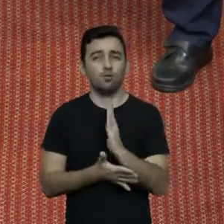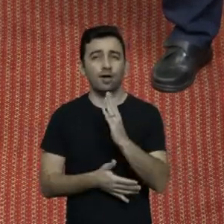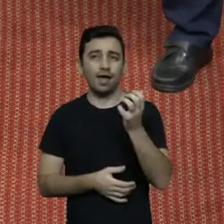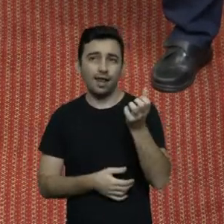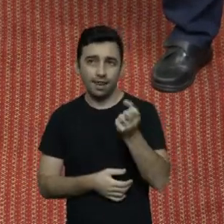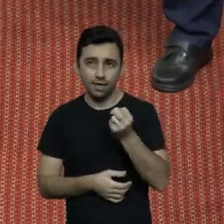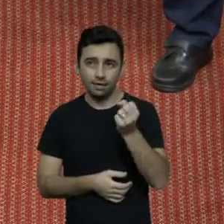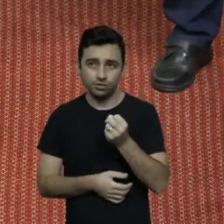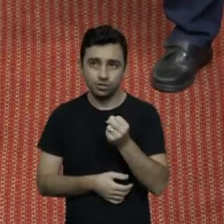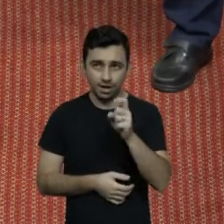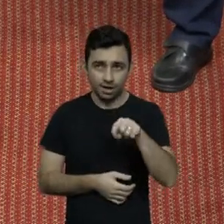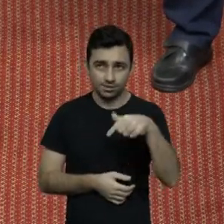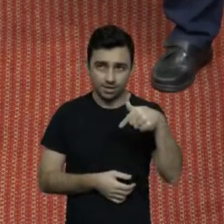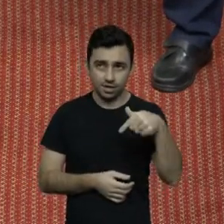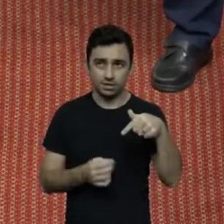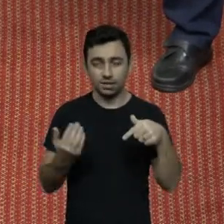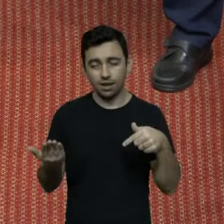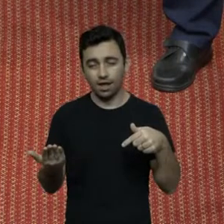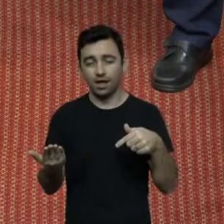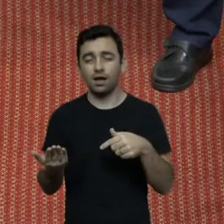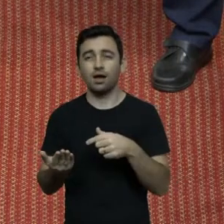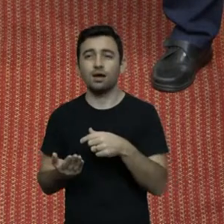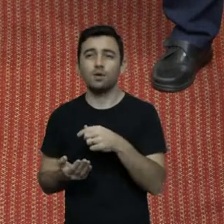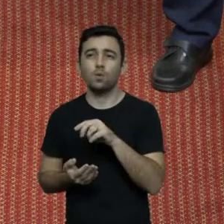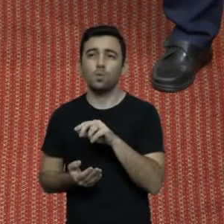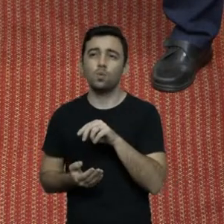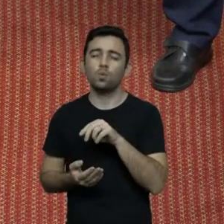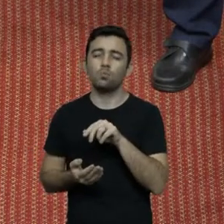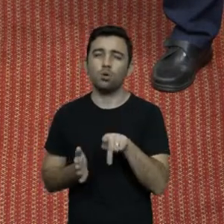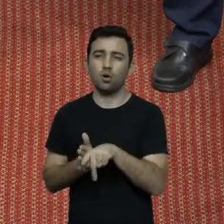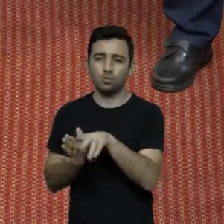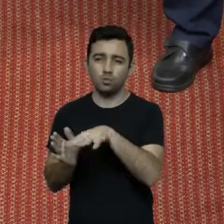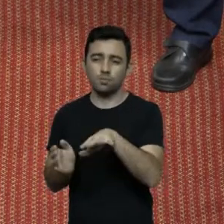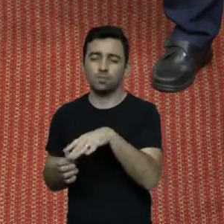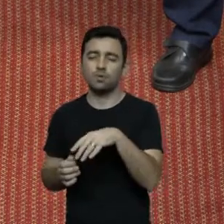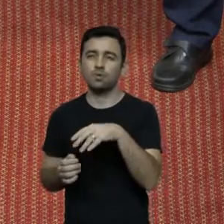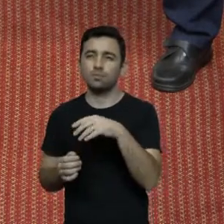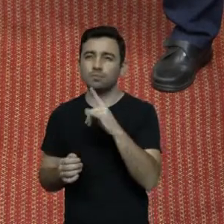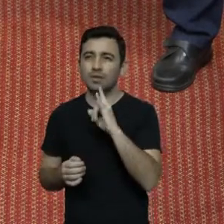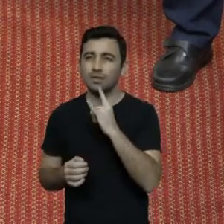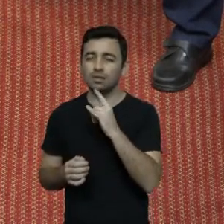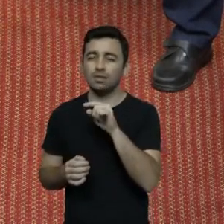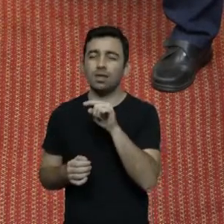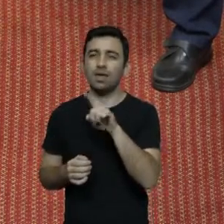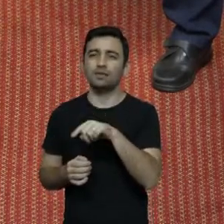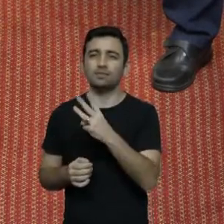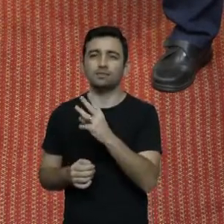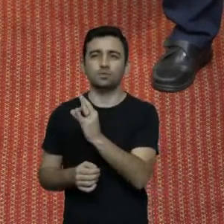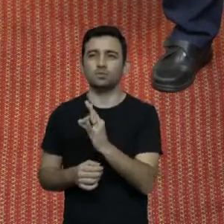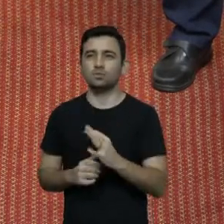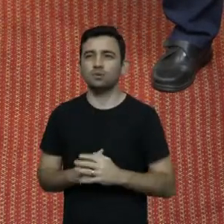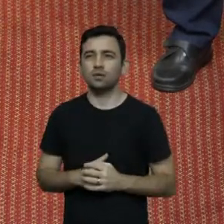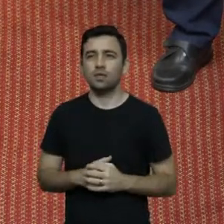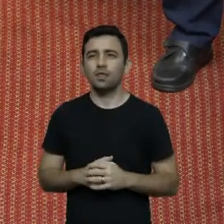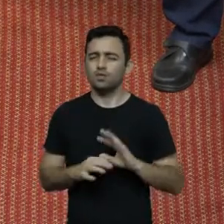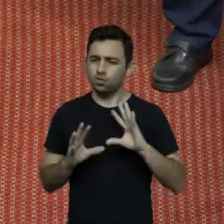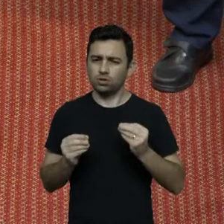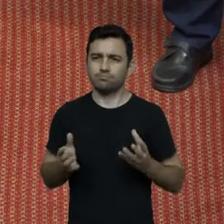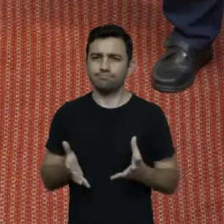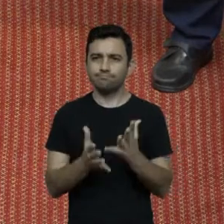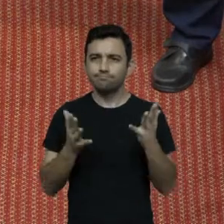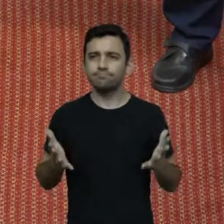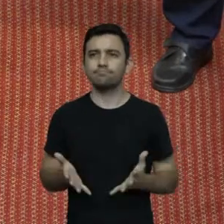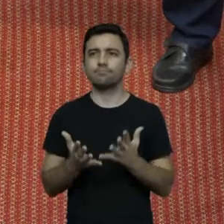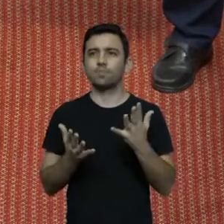leite a sete e o esqui A3 e como é que nós vamos explicar isso para sociedade dizer que nós estamos aqui em incentivando as pessoas